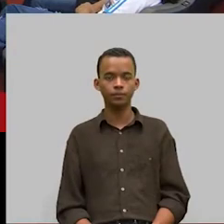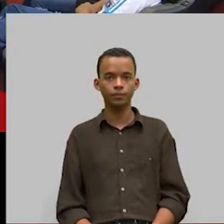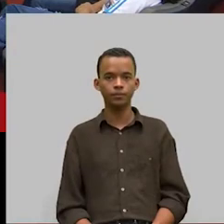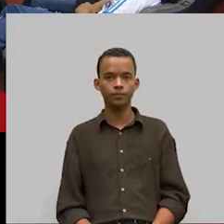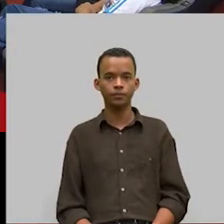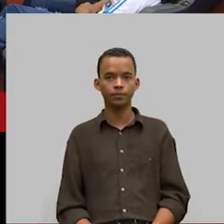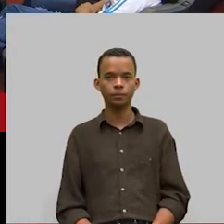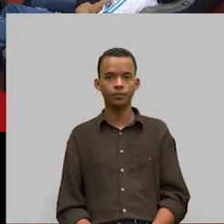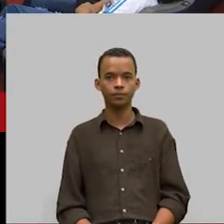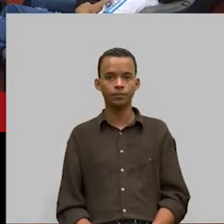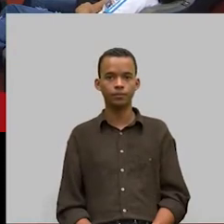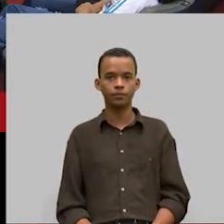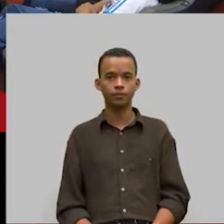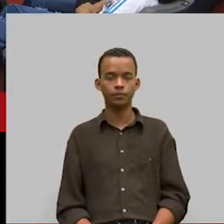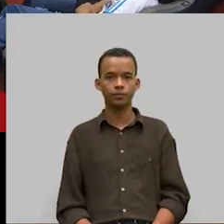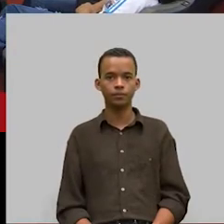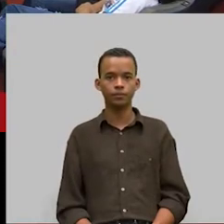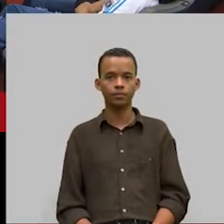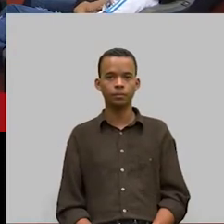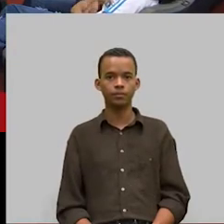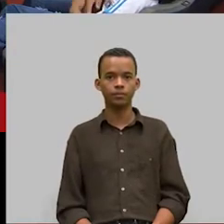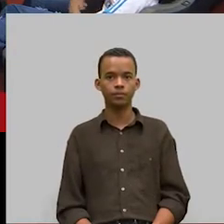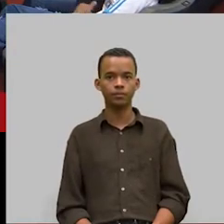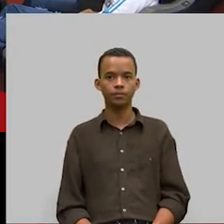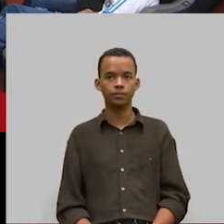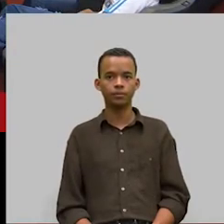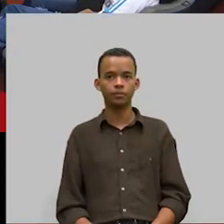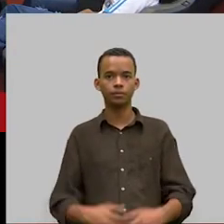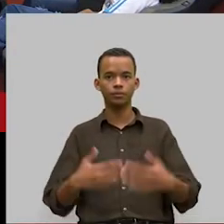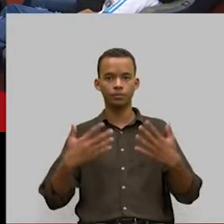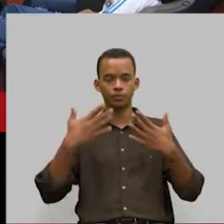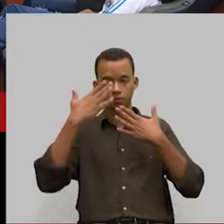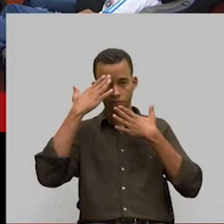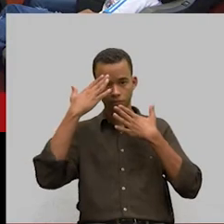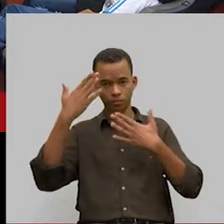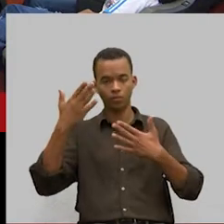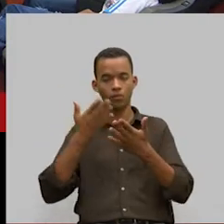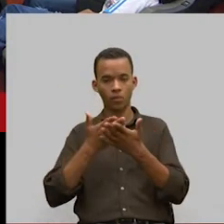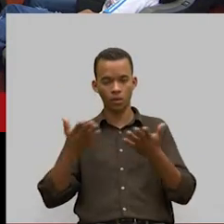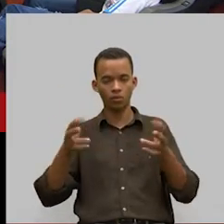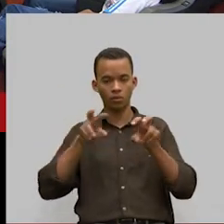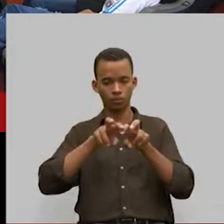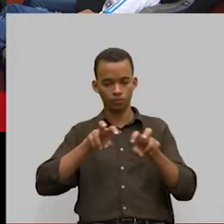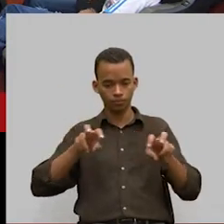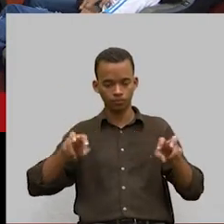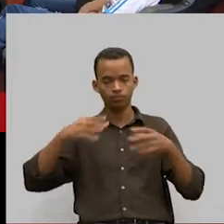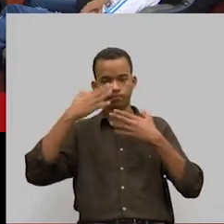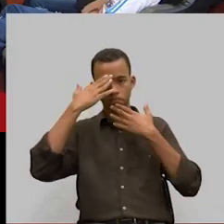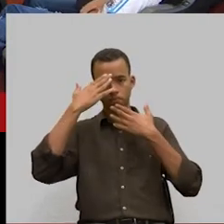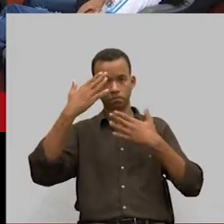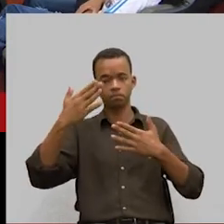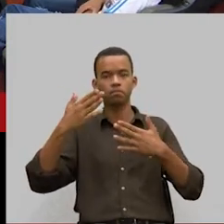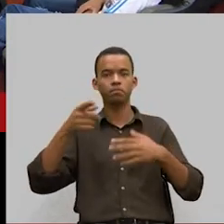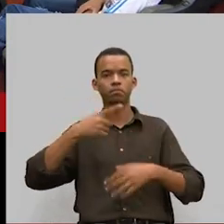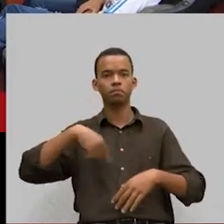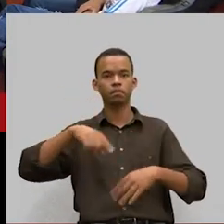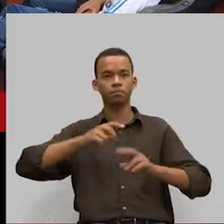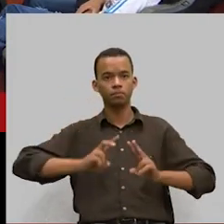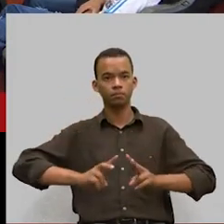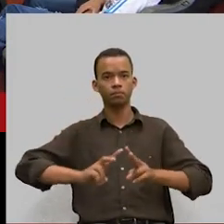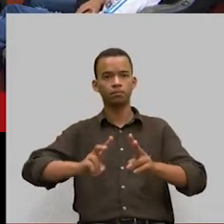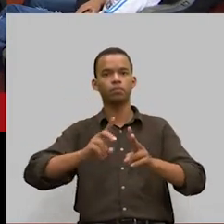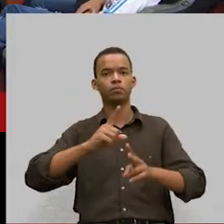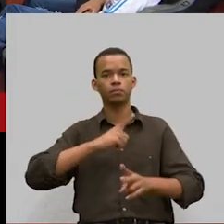pessoal nós vamos então agradecer todos que compuseram a mesa nós vamos passar para